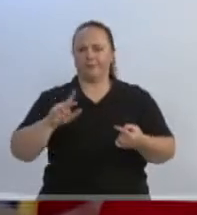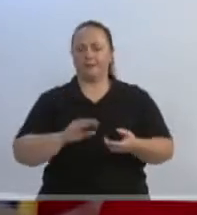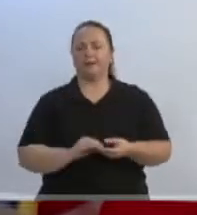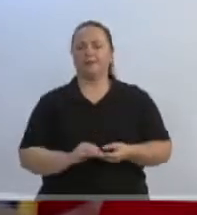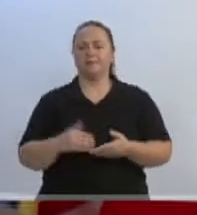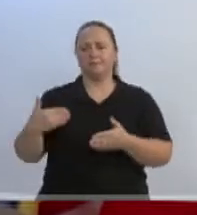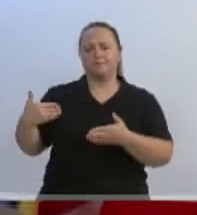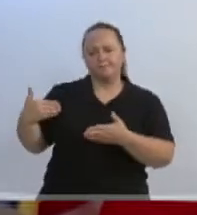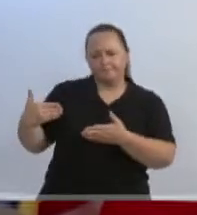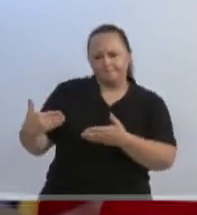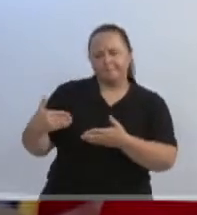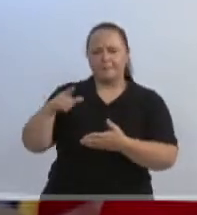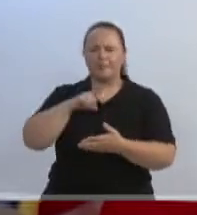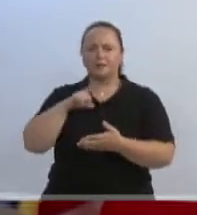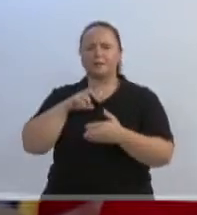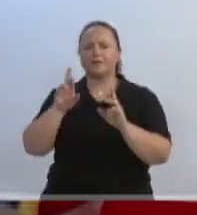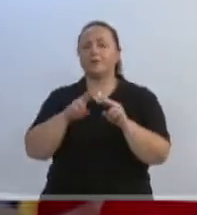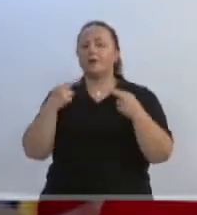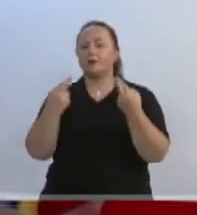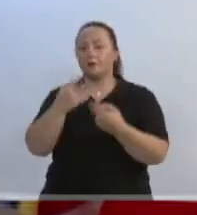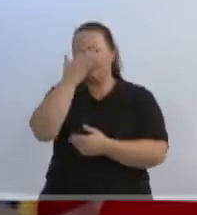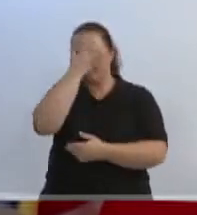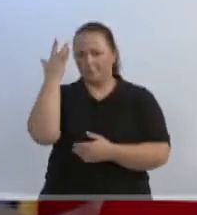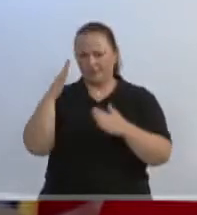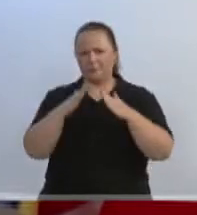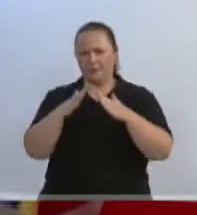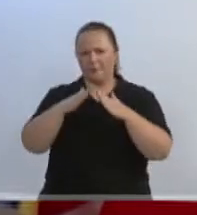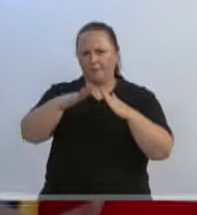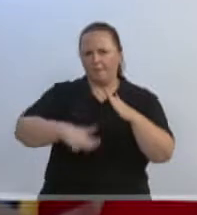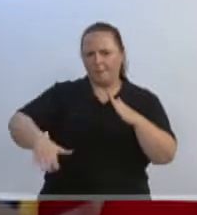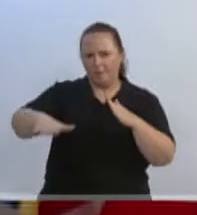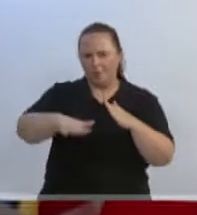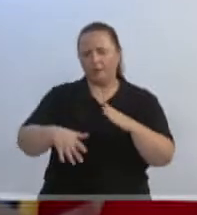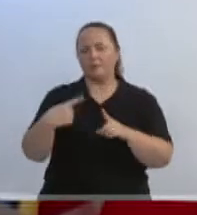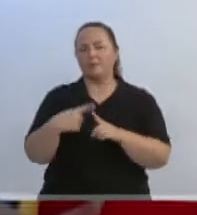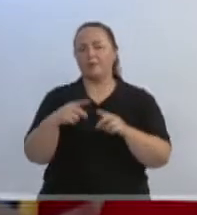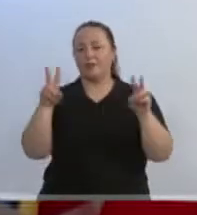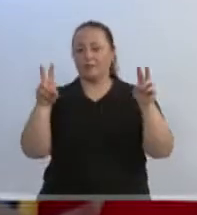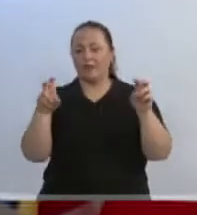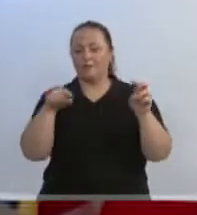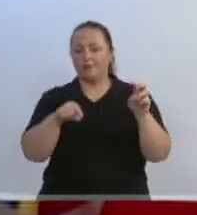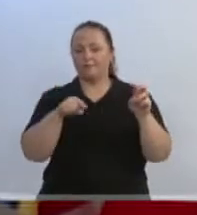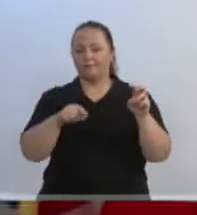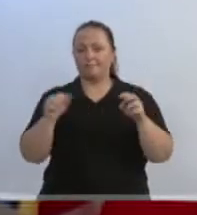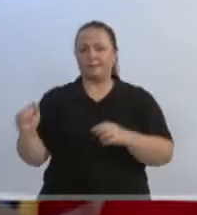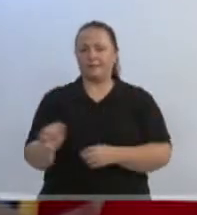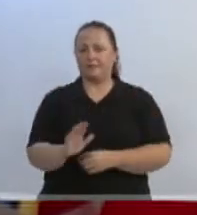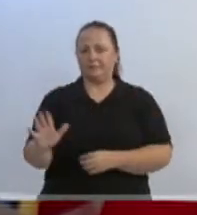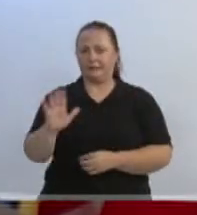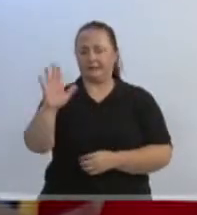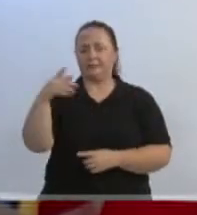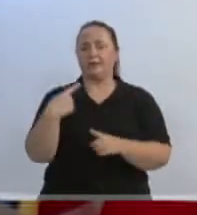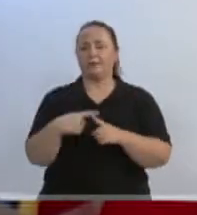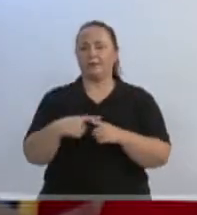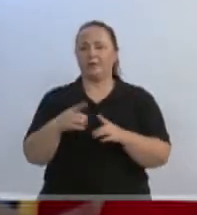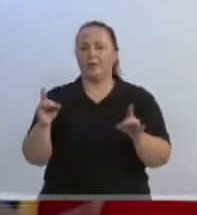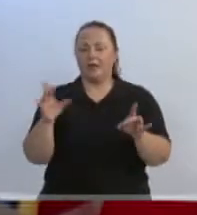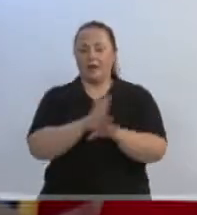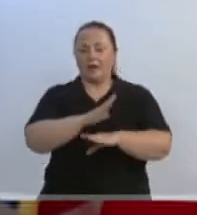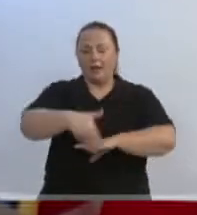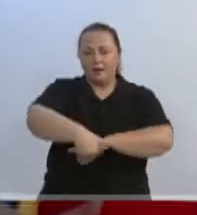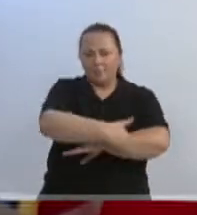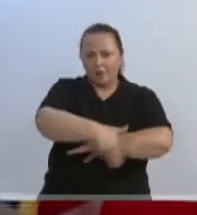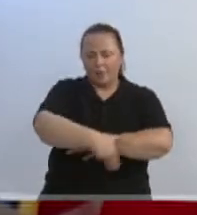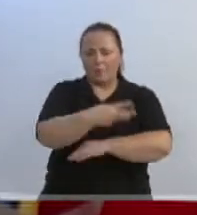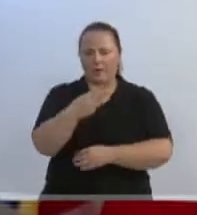os moradores para tratar de um assunto muito importante muito caro para aquela comunidade porque na saída da 30 de agosto esquina